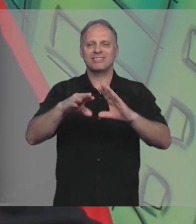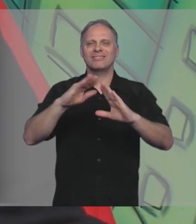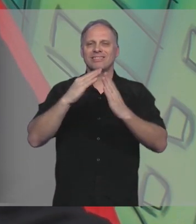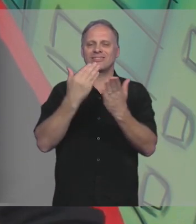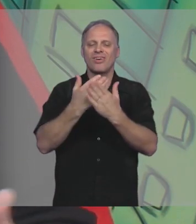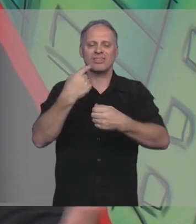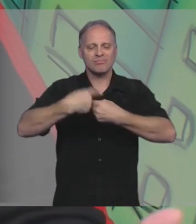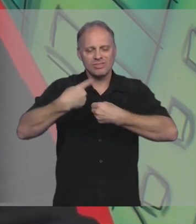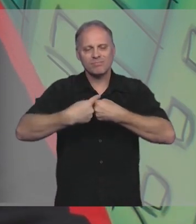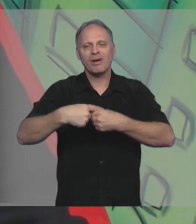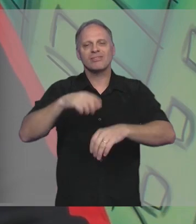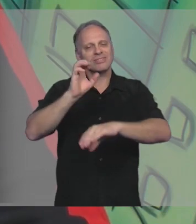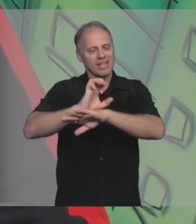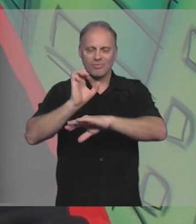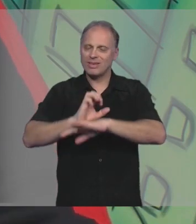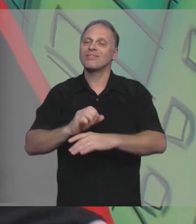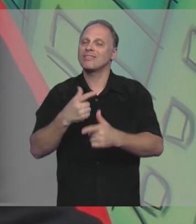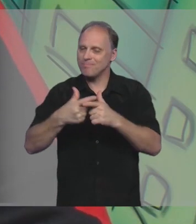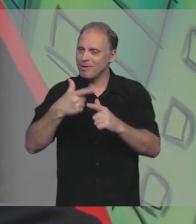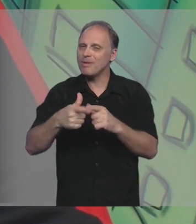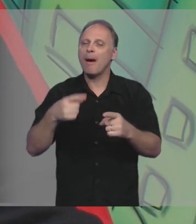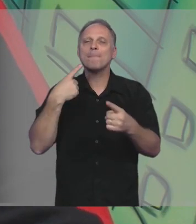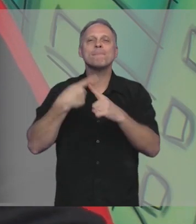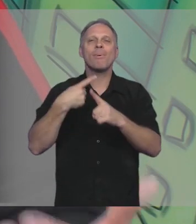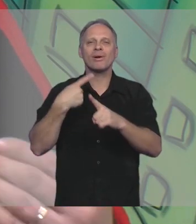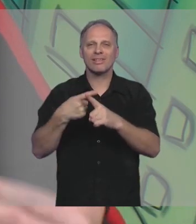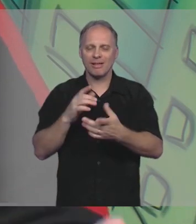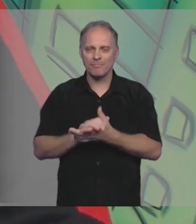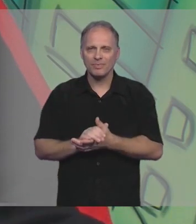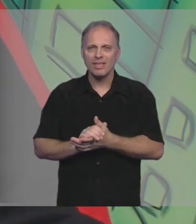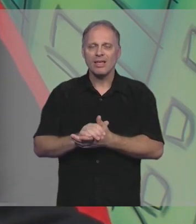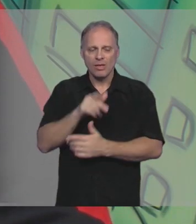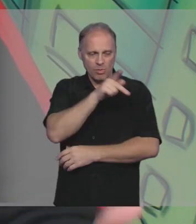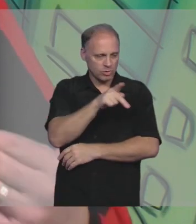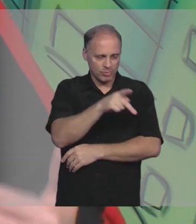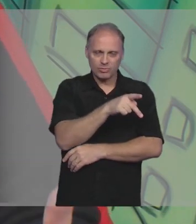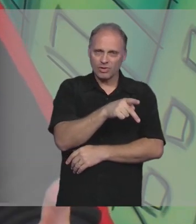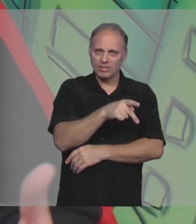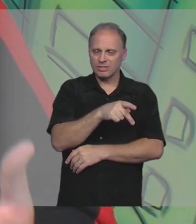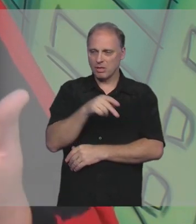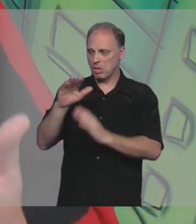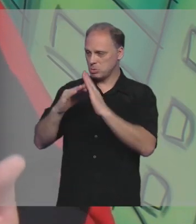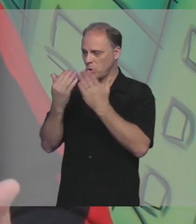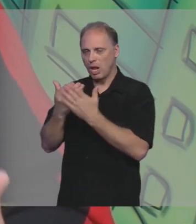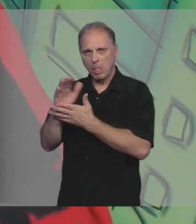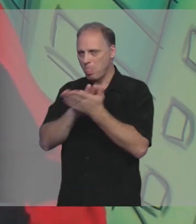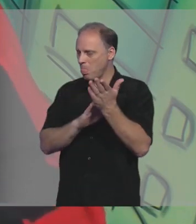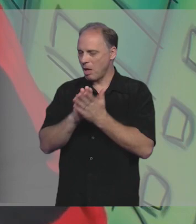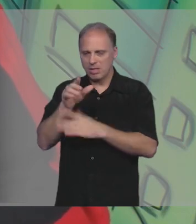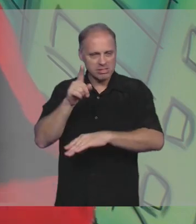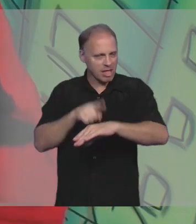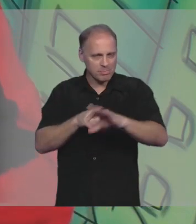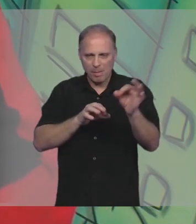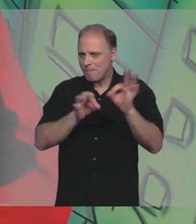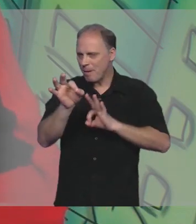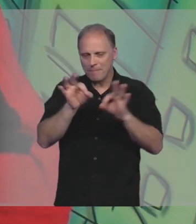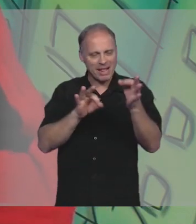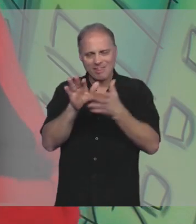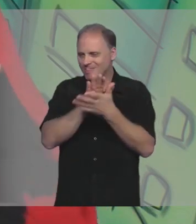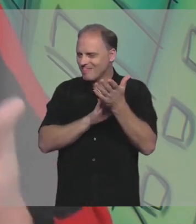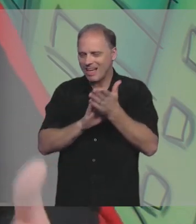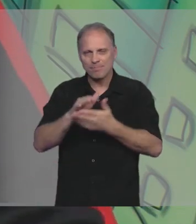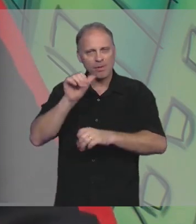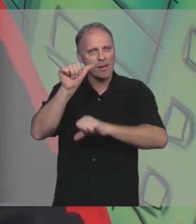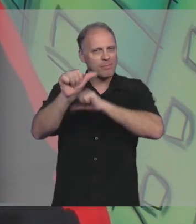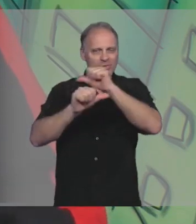escolas municipais, nas nossas escolas estaduais. Por quê? Porque nem os professores, nem as escolas tiveram tempo suficiente de se preparar para uma